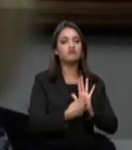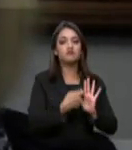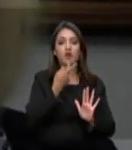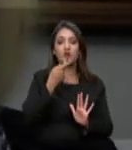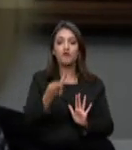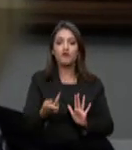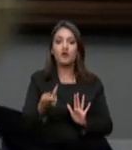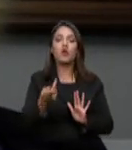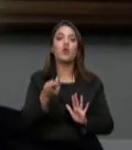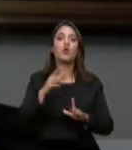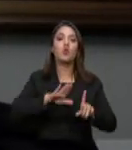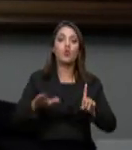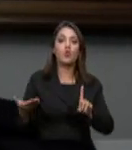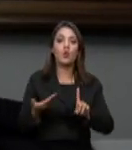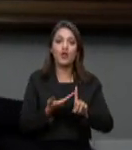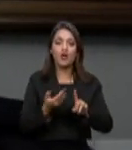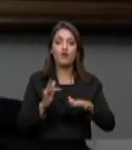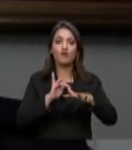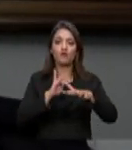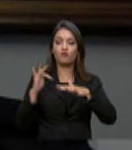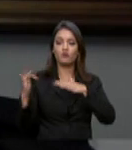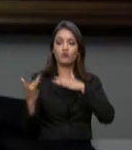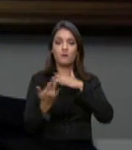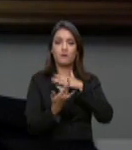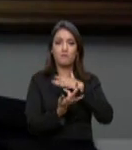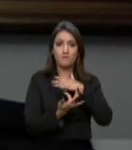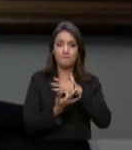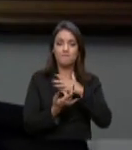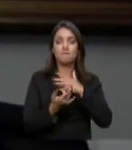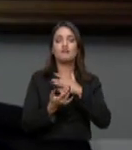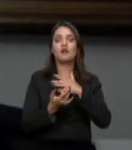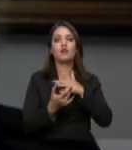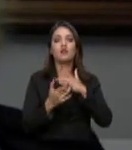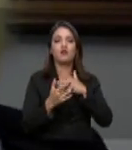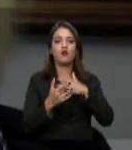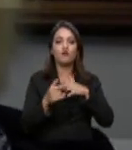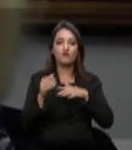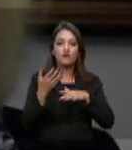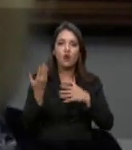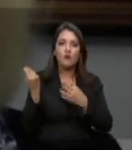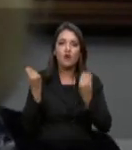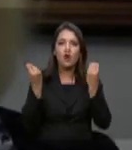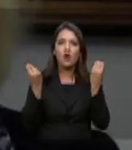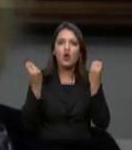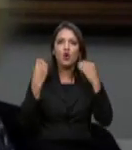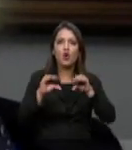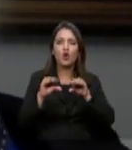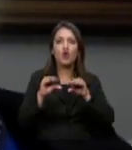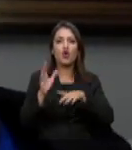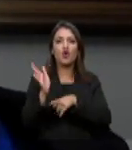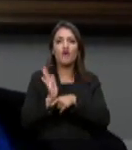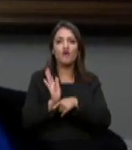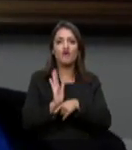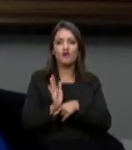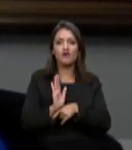em plataformas na rede mundial de computadores diferentes vídeos